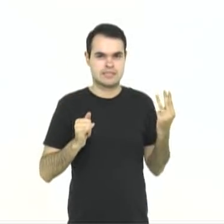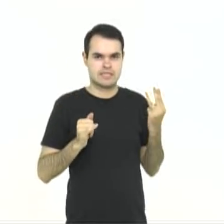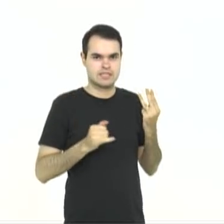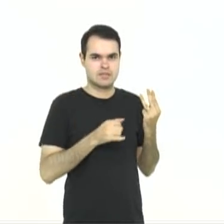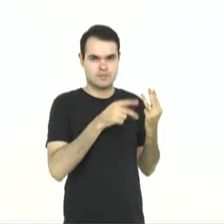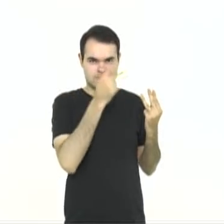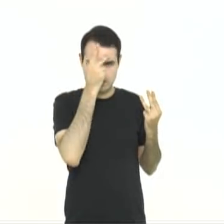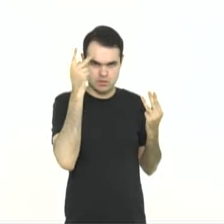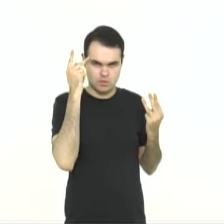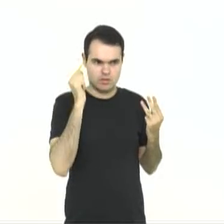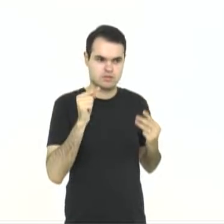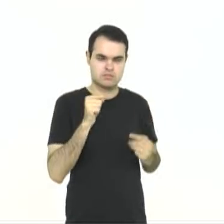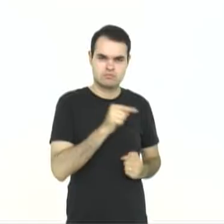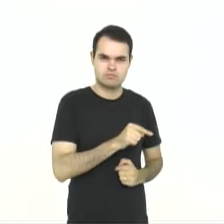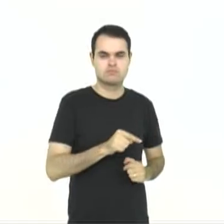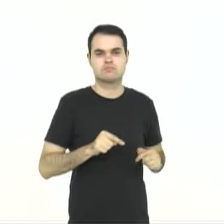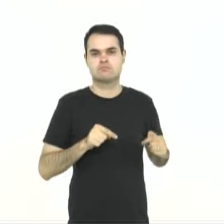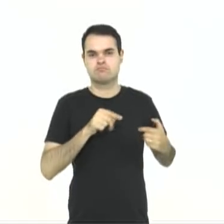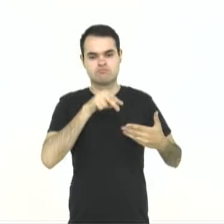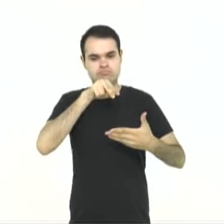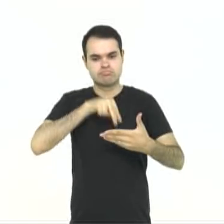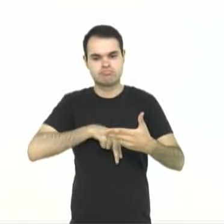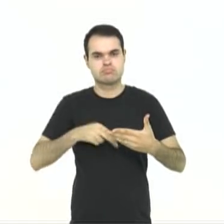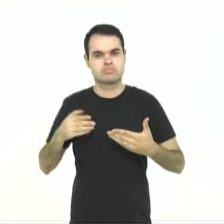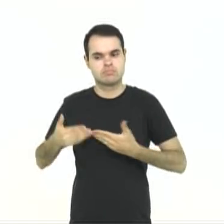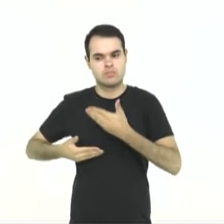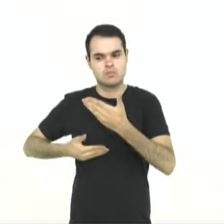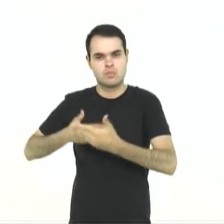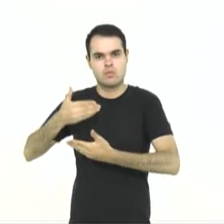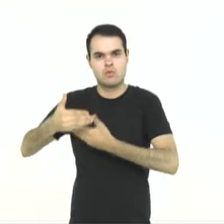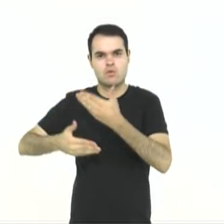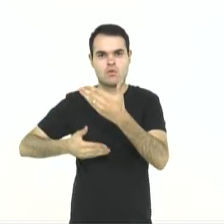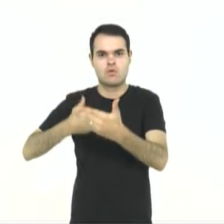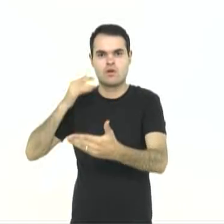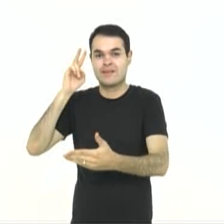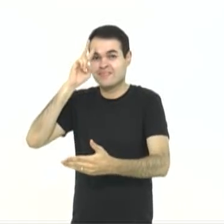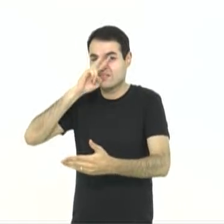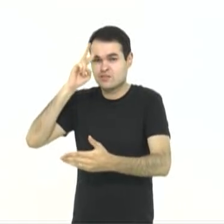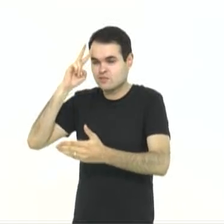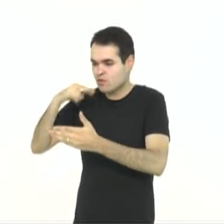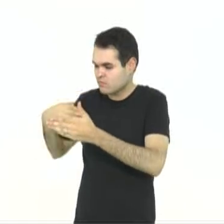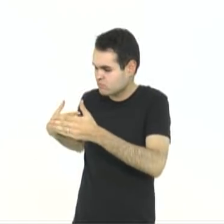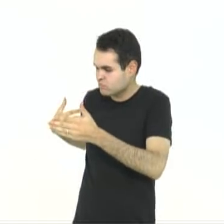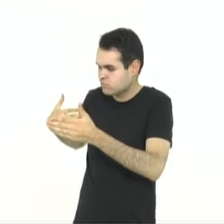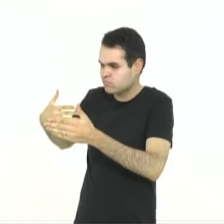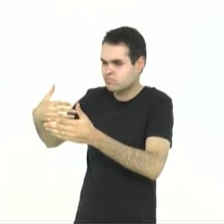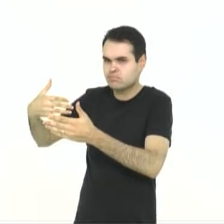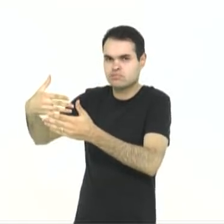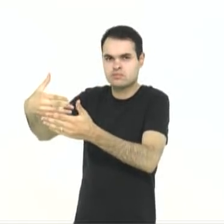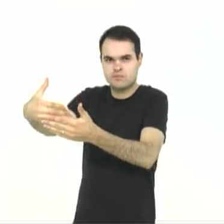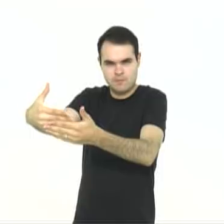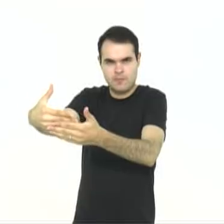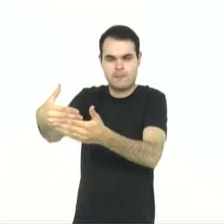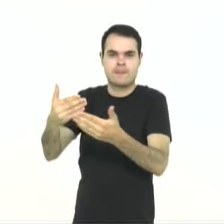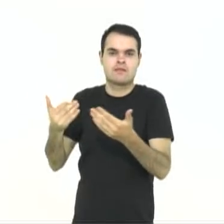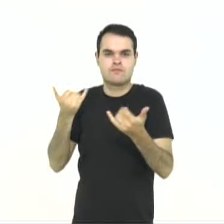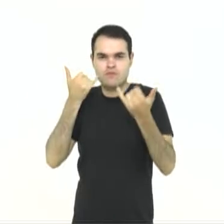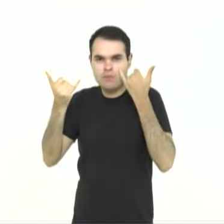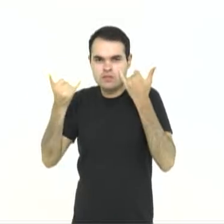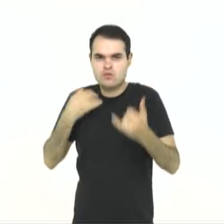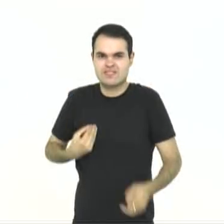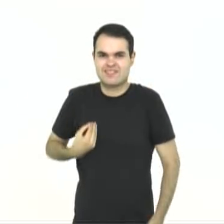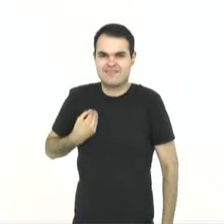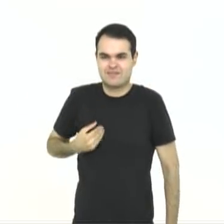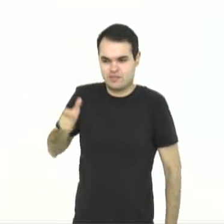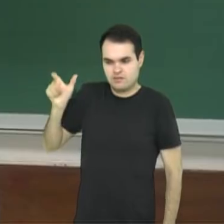pessoa, segue uma sequência de ordem cronológica dos fatos, um conjunto de informações sobre a vida